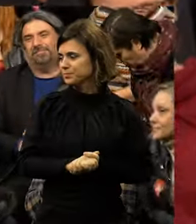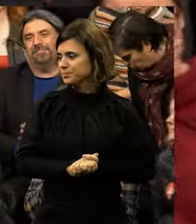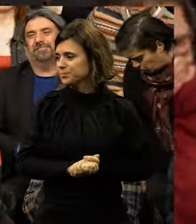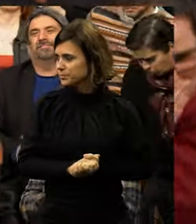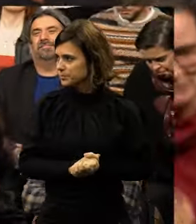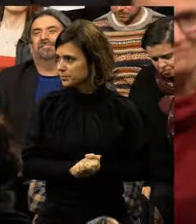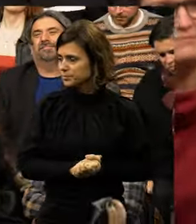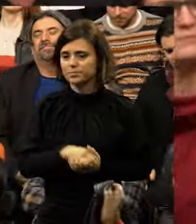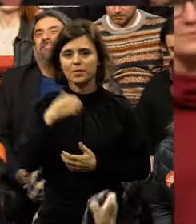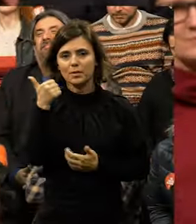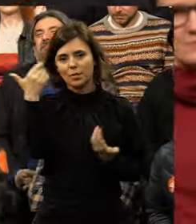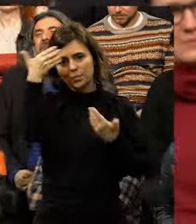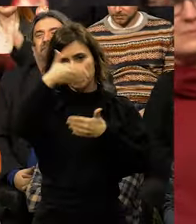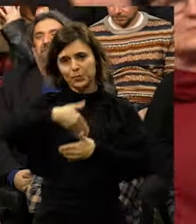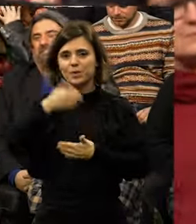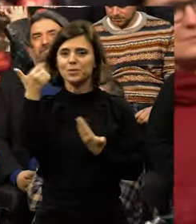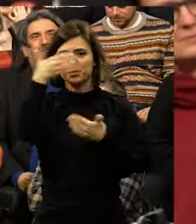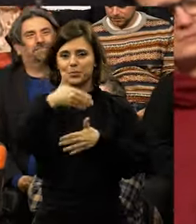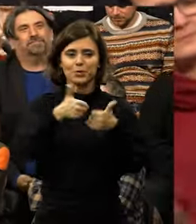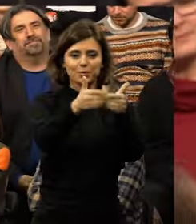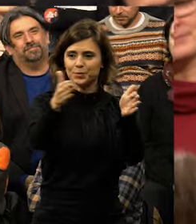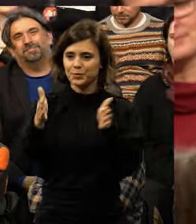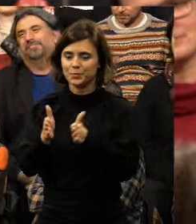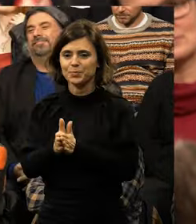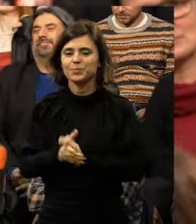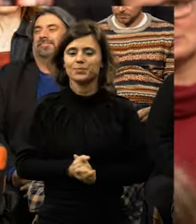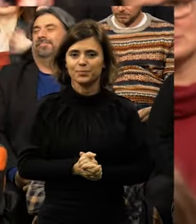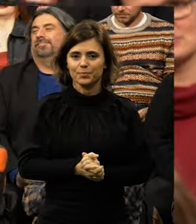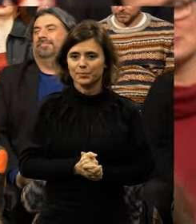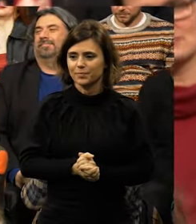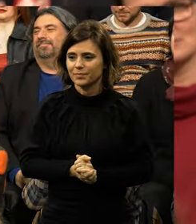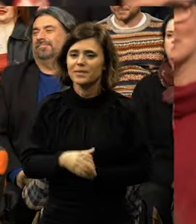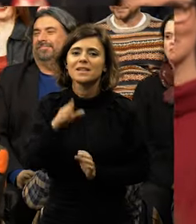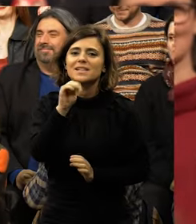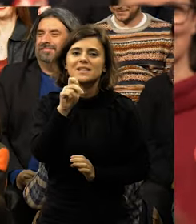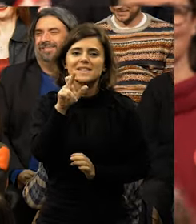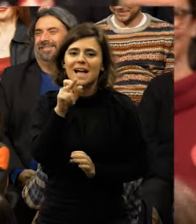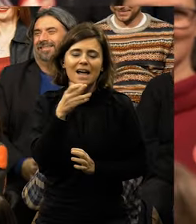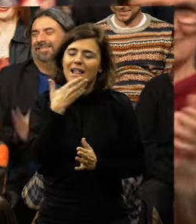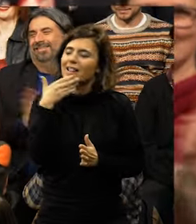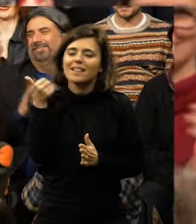porto boa noite boa noite a todas e a todos Sara que